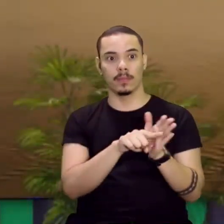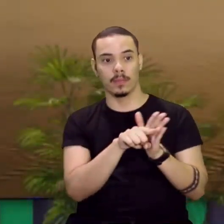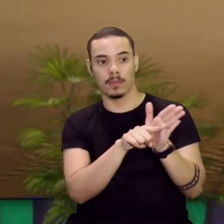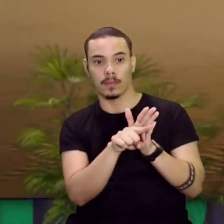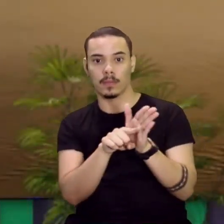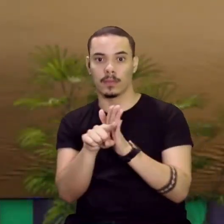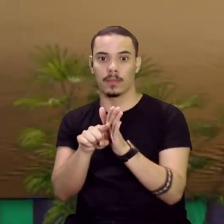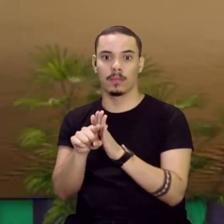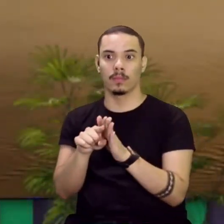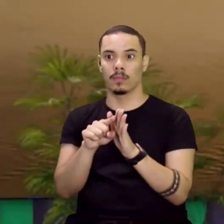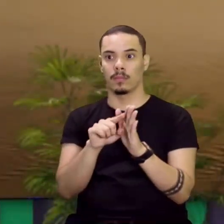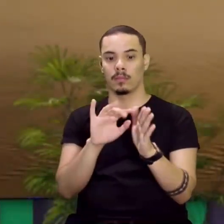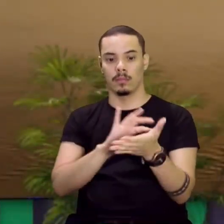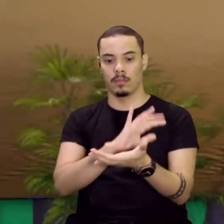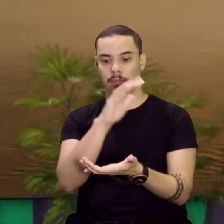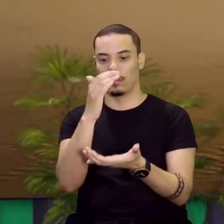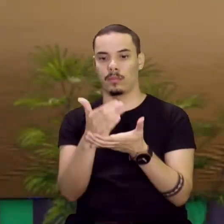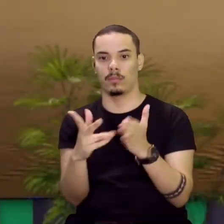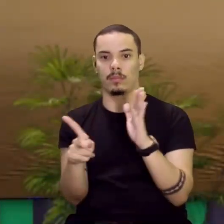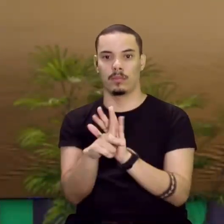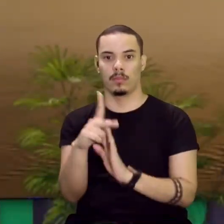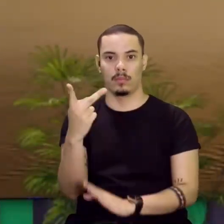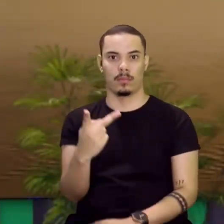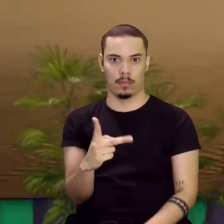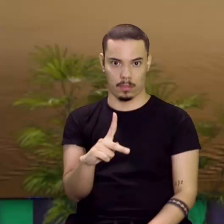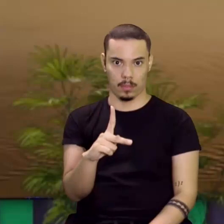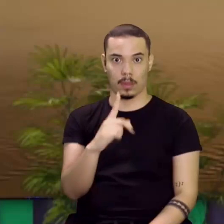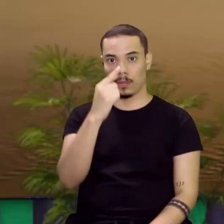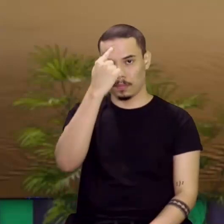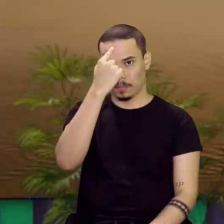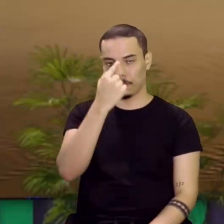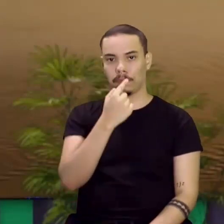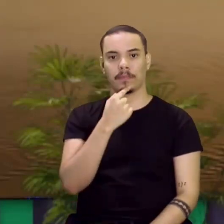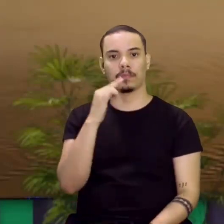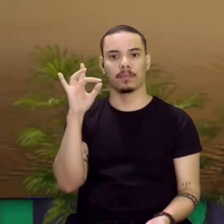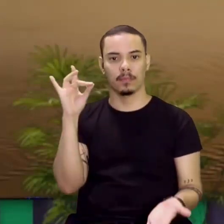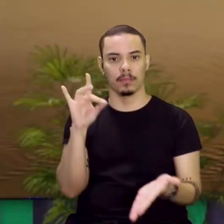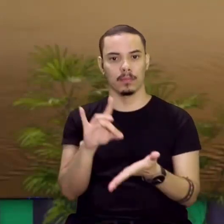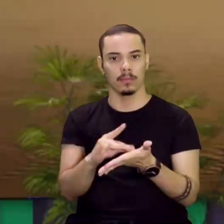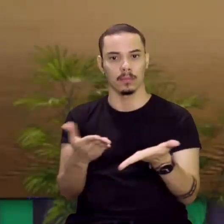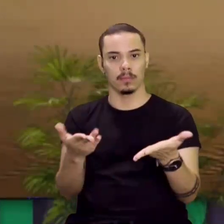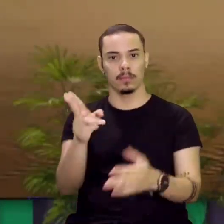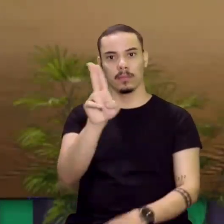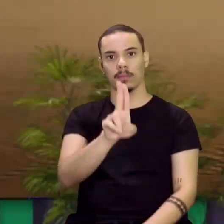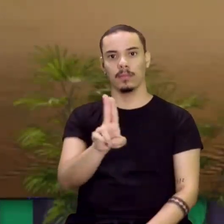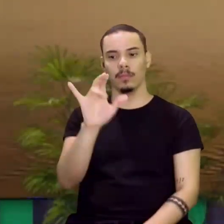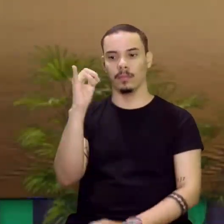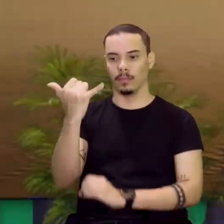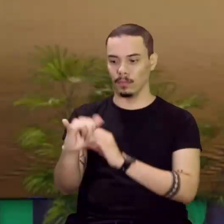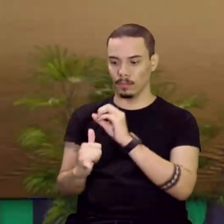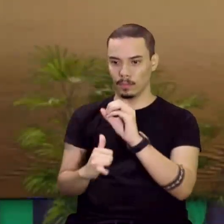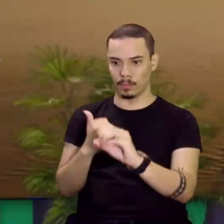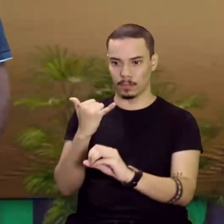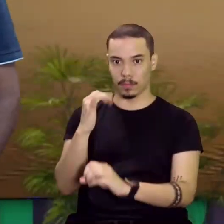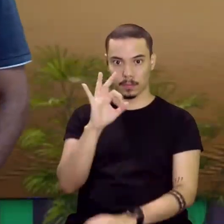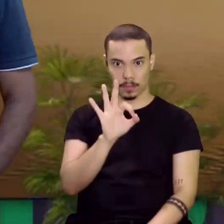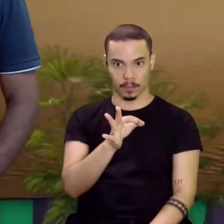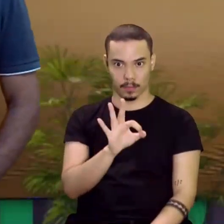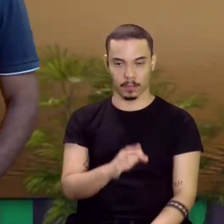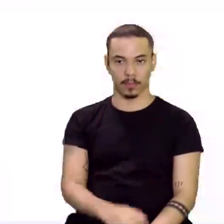levantamento topográfico do relevo brasileiro, com imagens, tá? Hoje usado muito satélite.